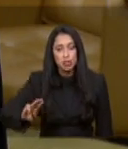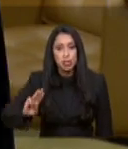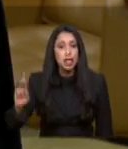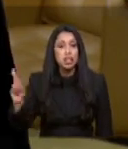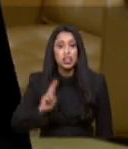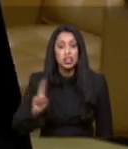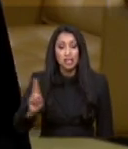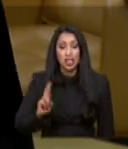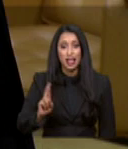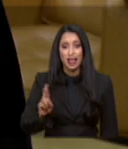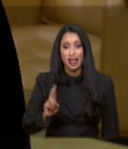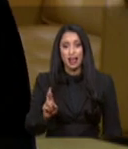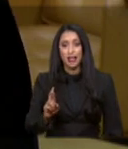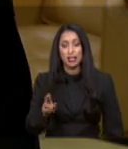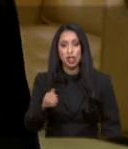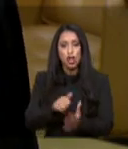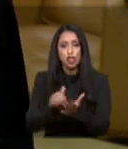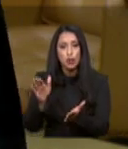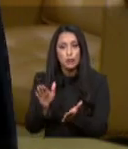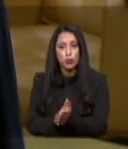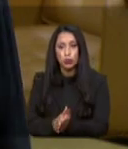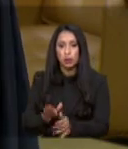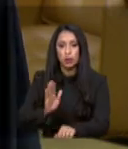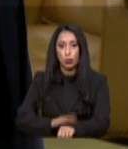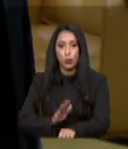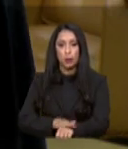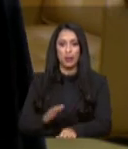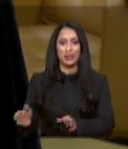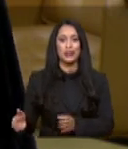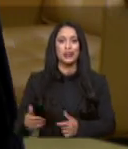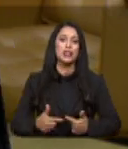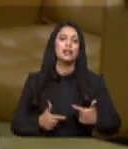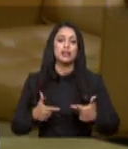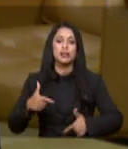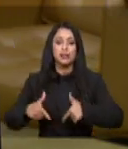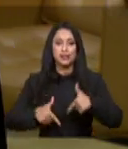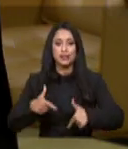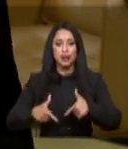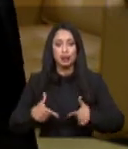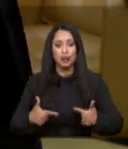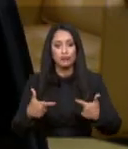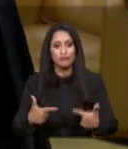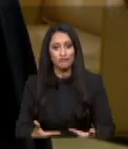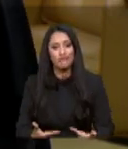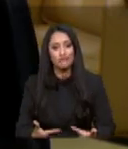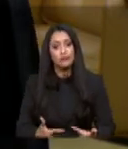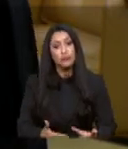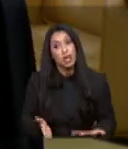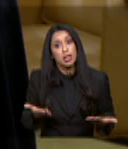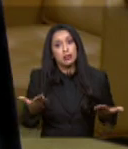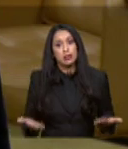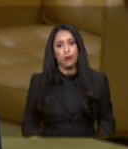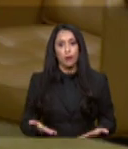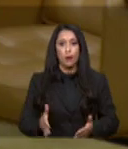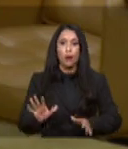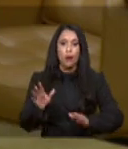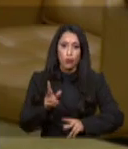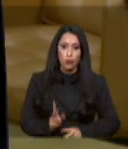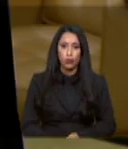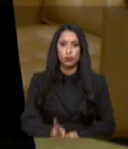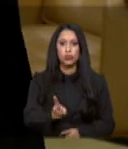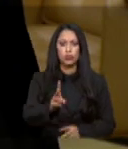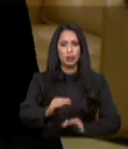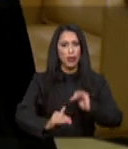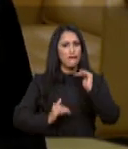em sanções no âmbito desta operação. Pois muito bem, excelências, em continuidade a esse Plano Nacional, que é